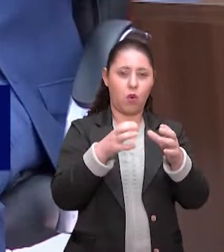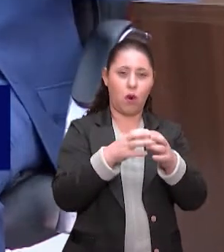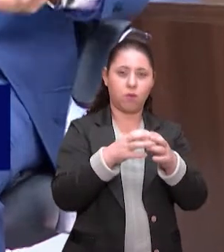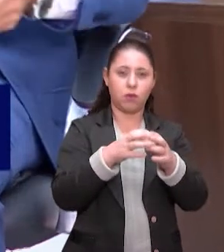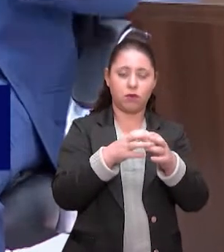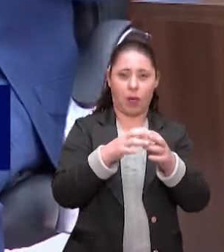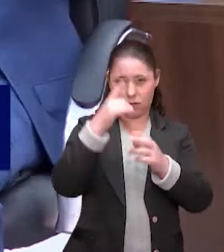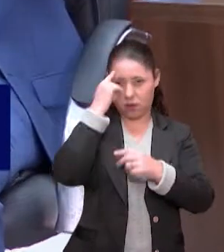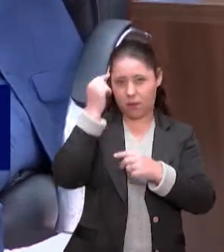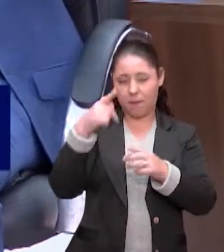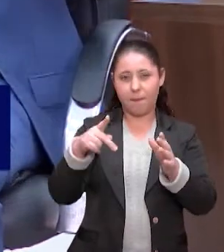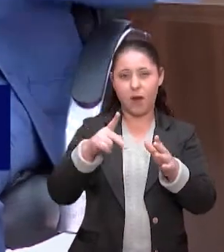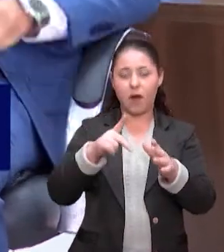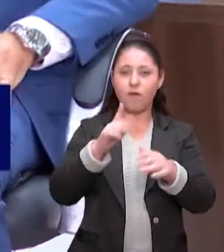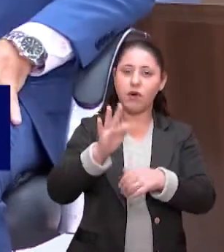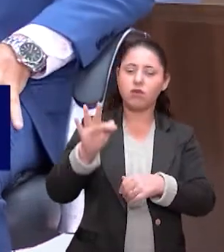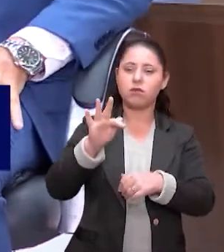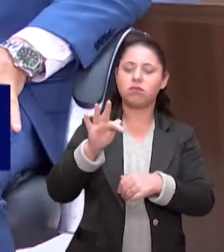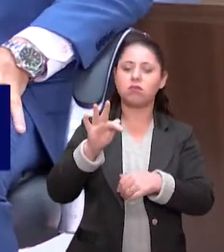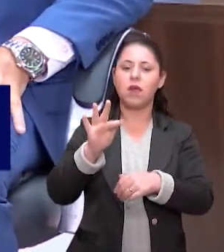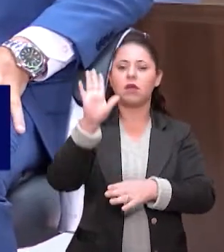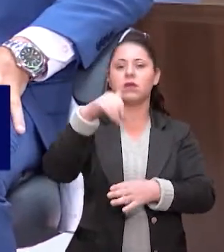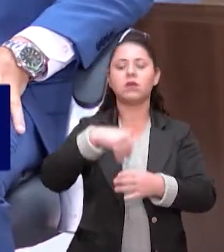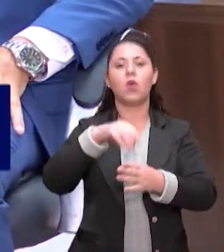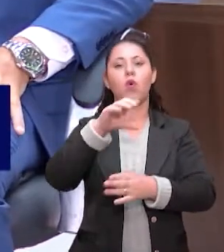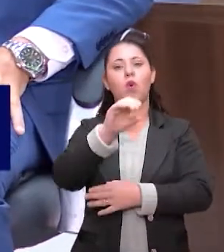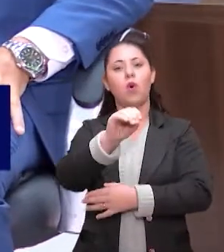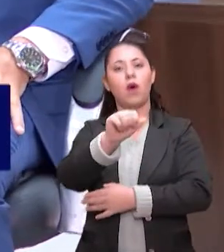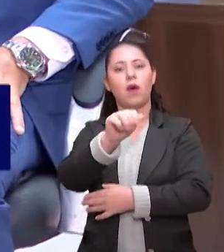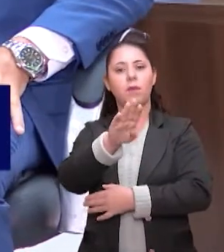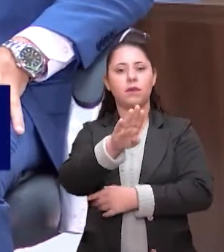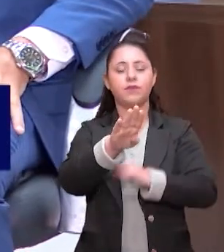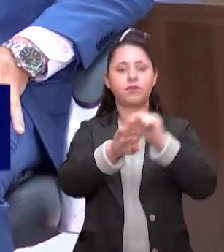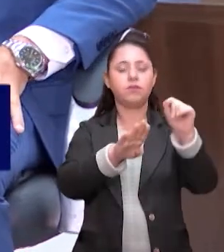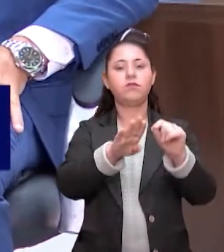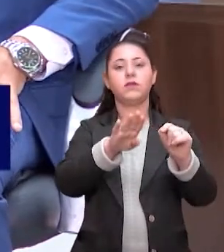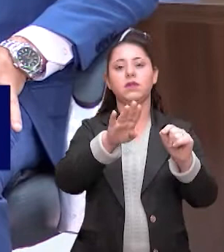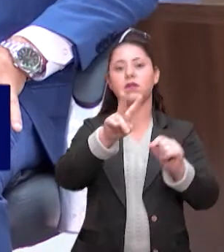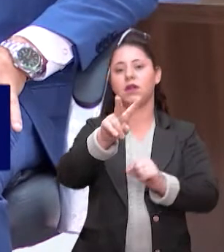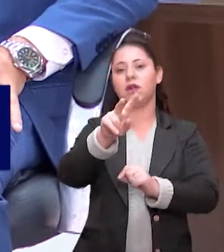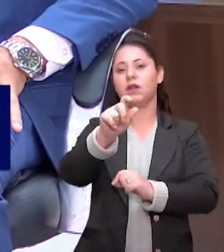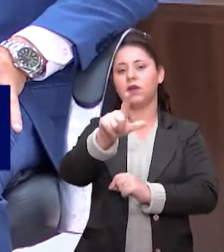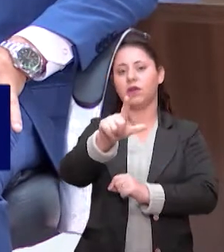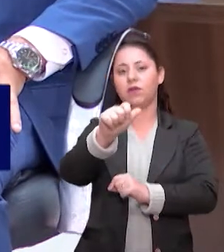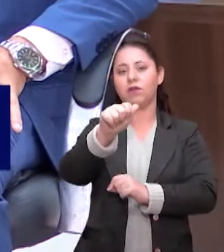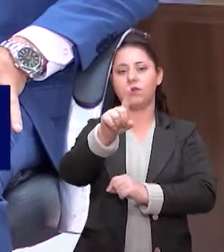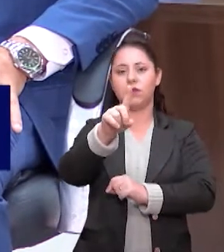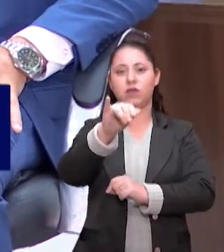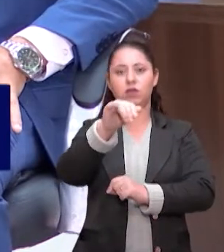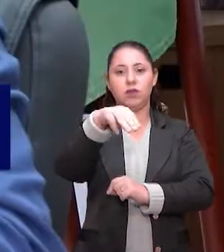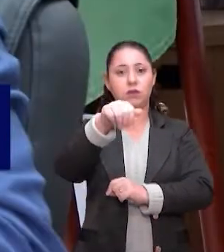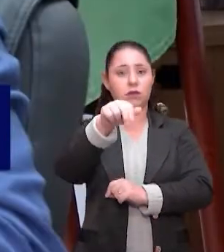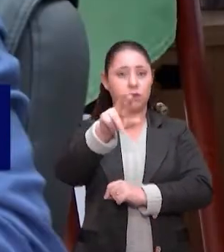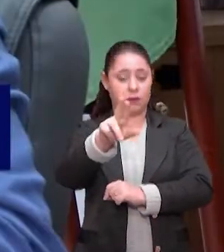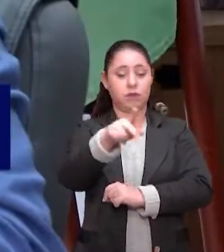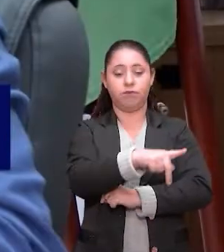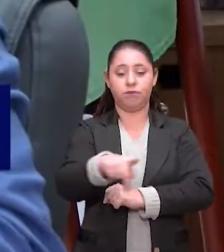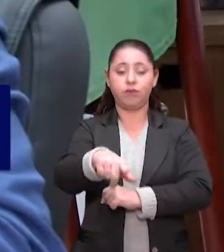acadêmico na faculdade, enfim. Participei de uma eleição de OAB em que Vladimir Rossi Lourenço foi eleito presidente.